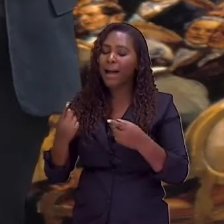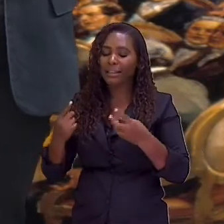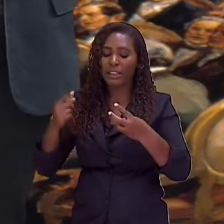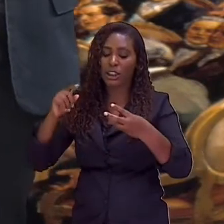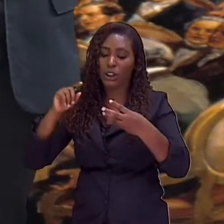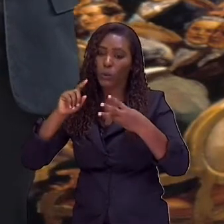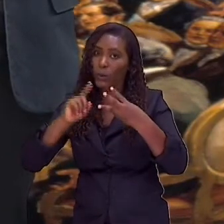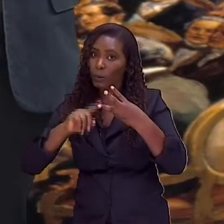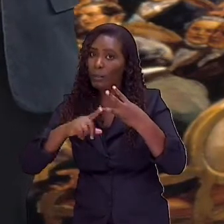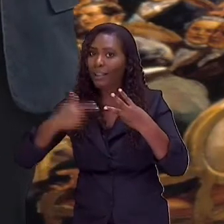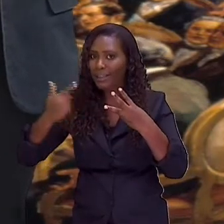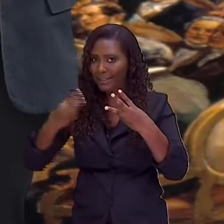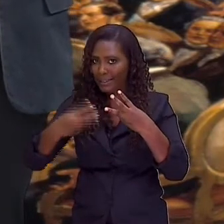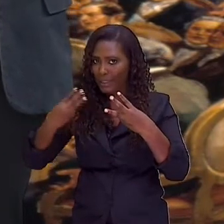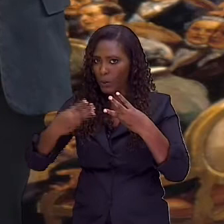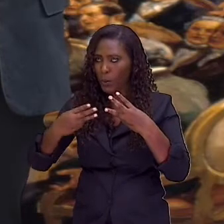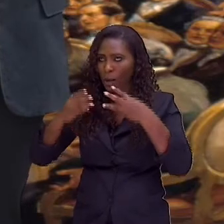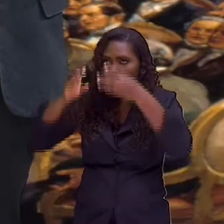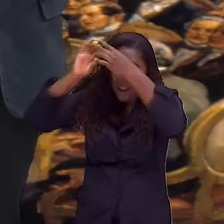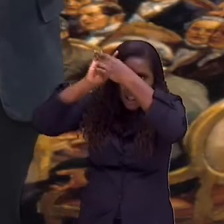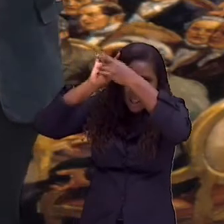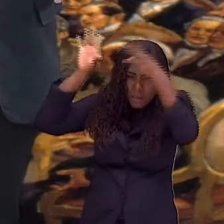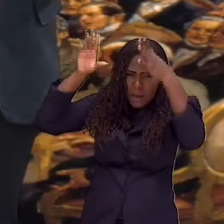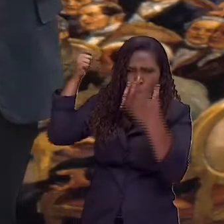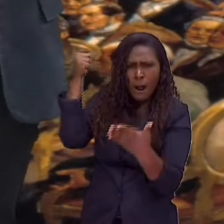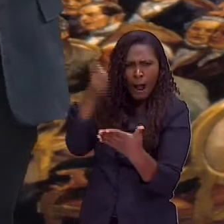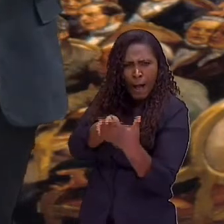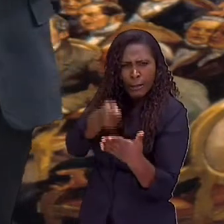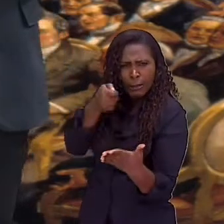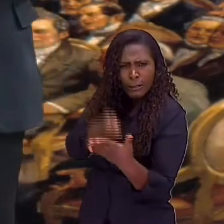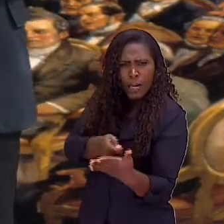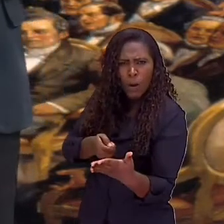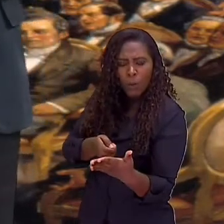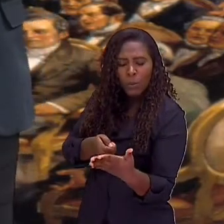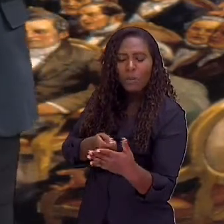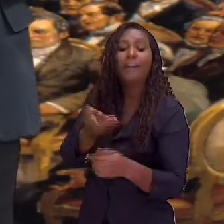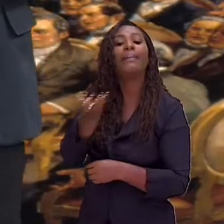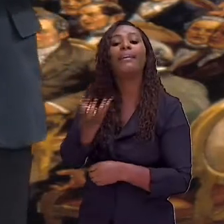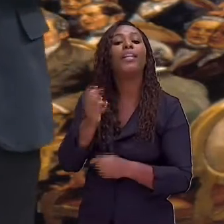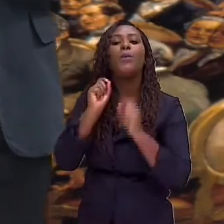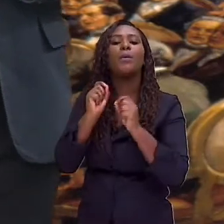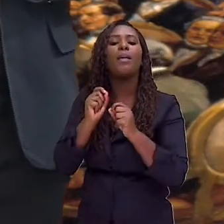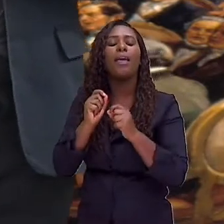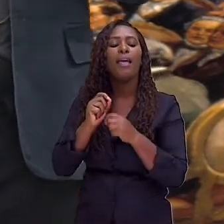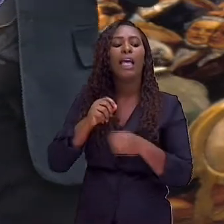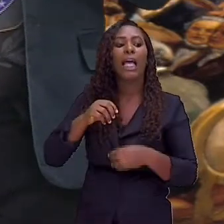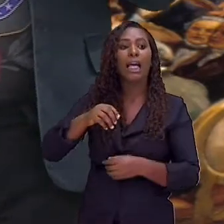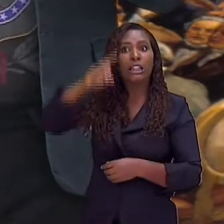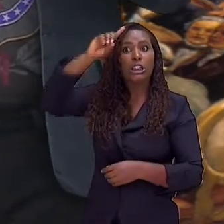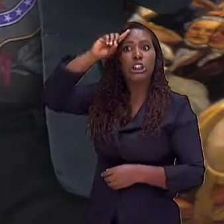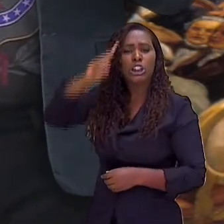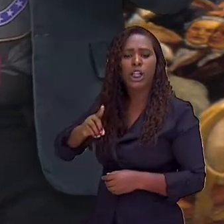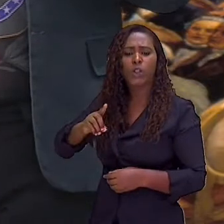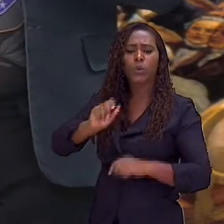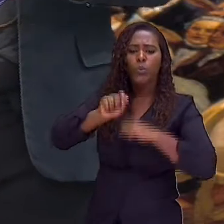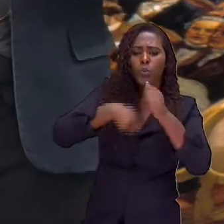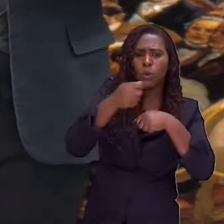urbanas, que advogavam pelo liberalismo econômico e político. Alguns dos seus